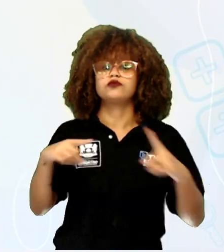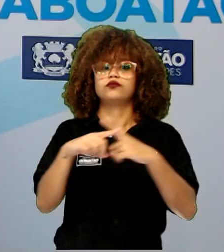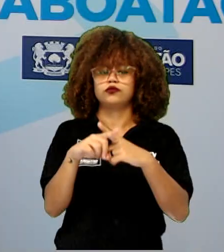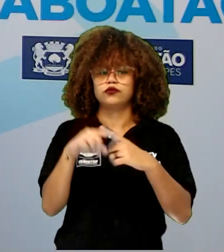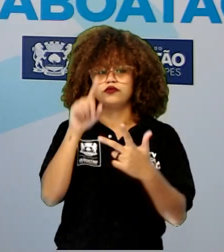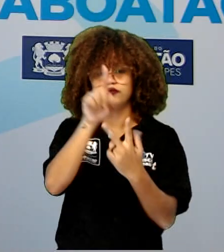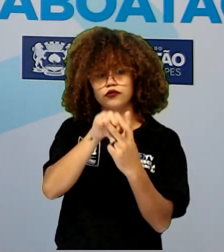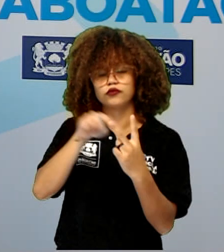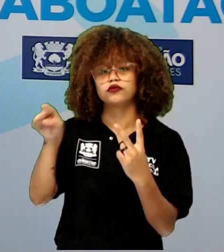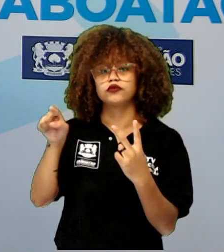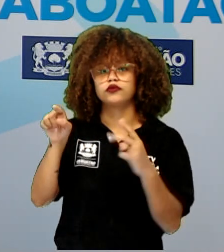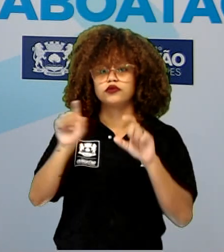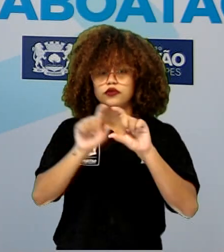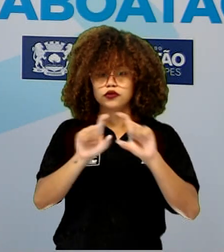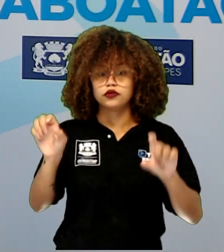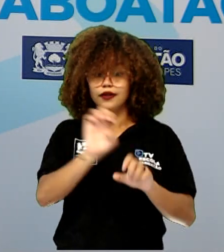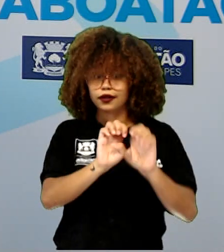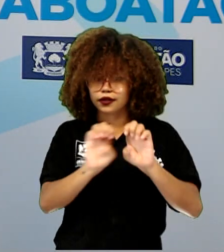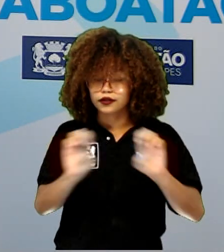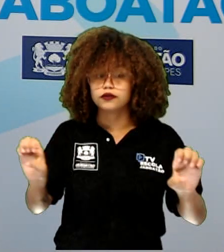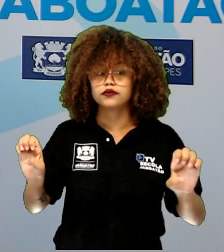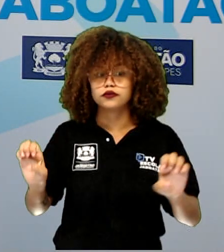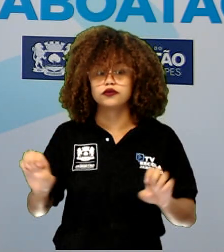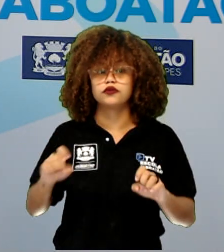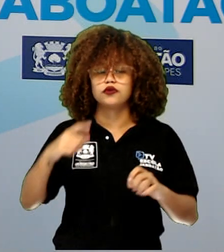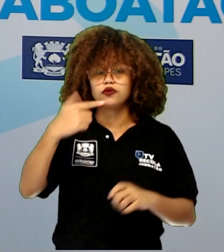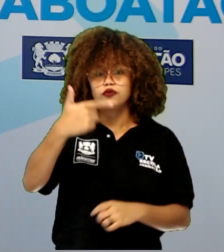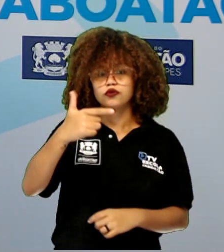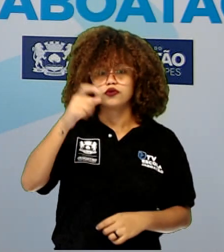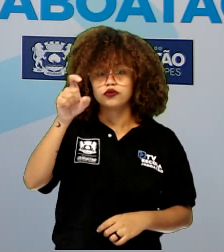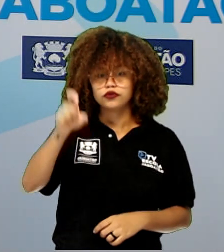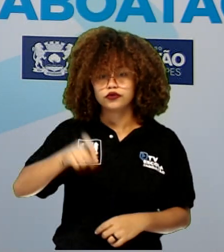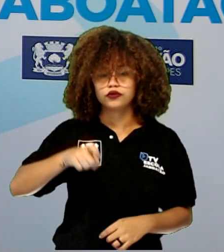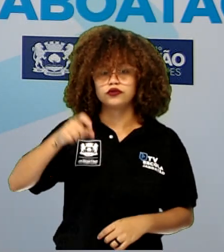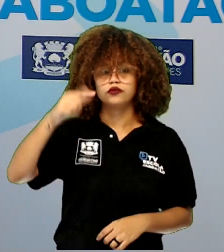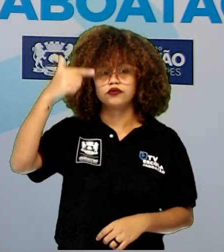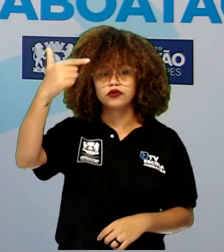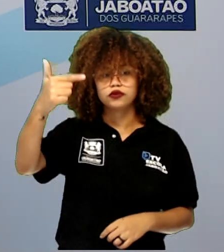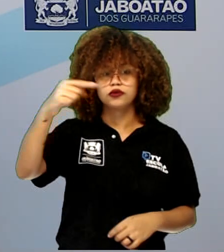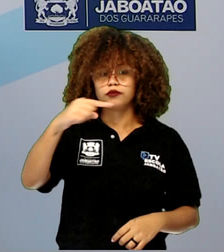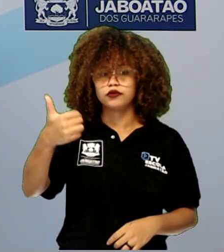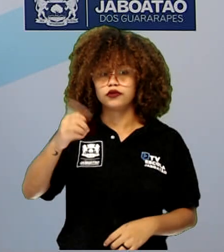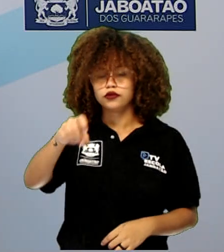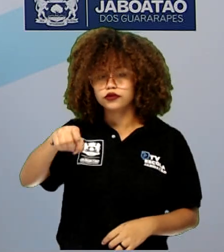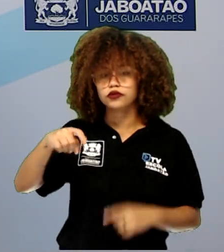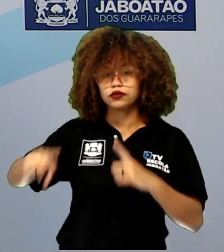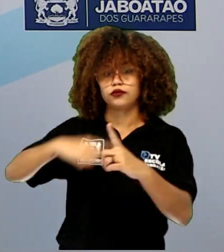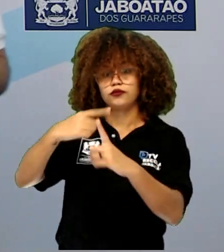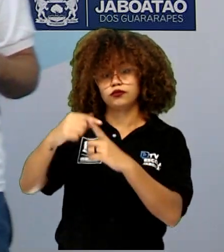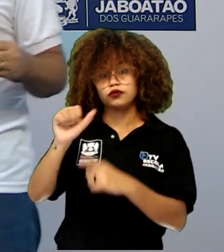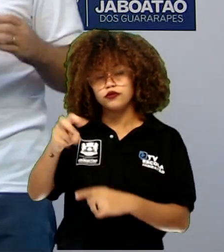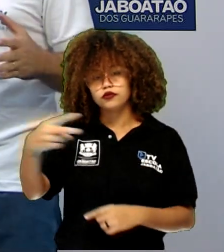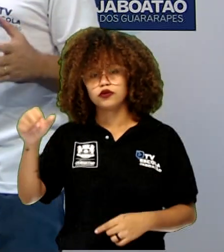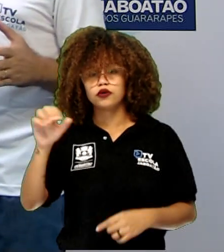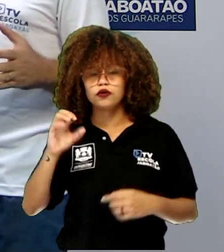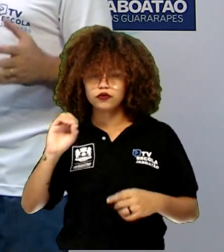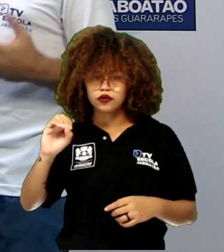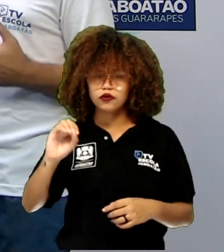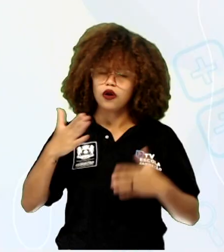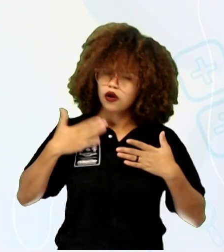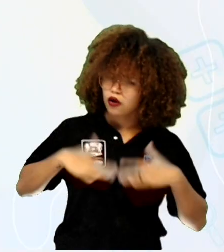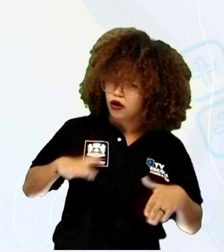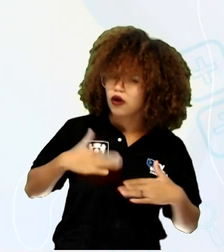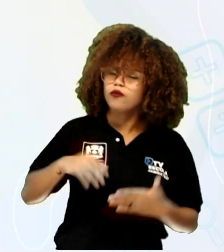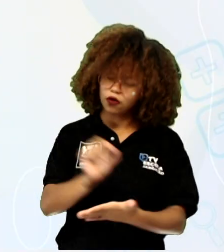2x ao quadrado menos 10x + 8 = 0 calma anote no caderno você vai